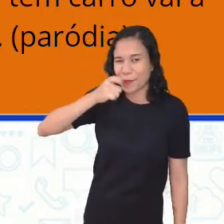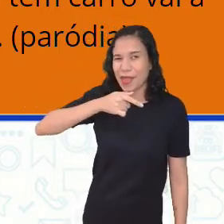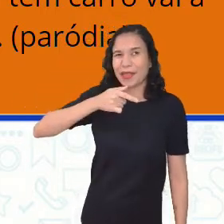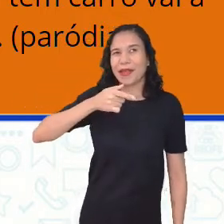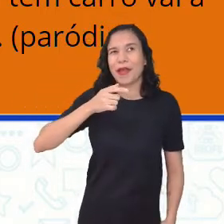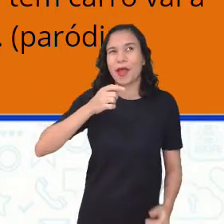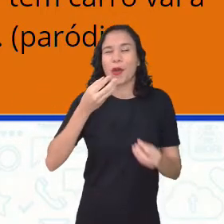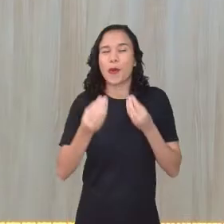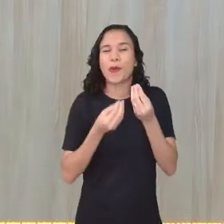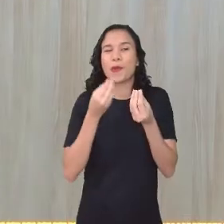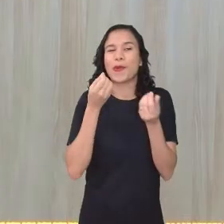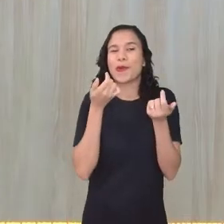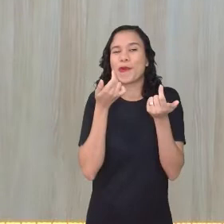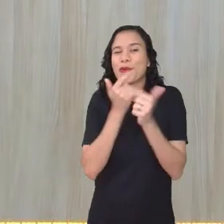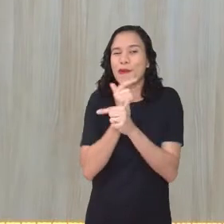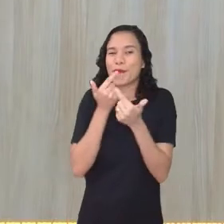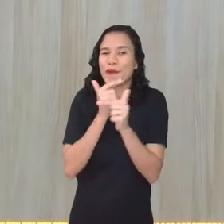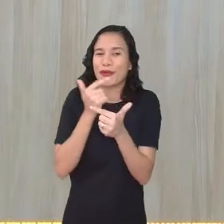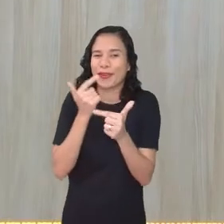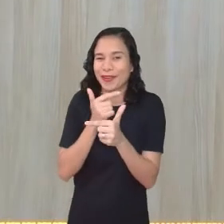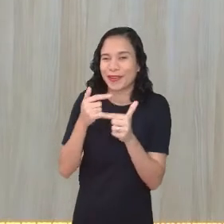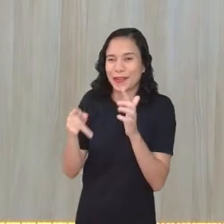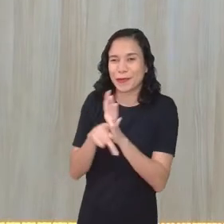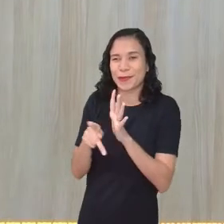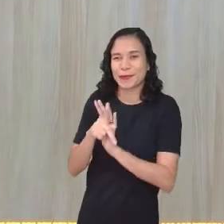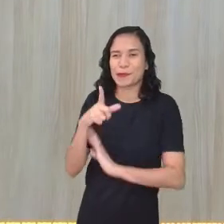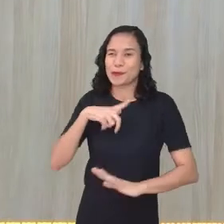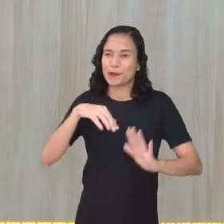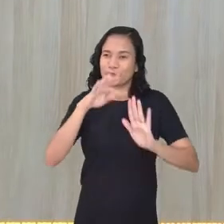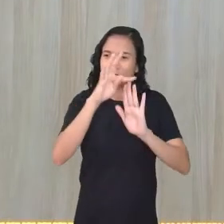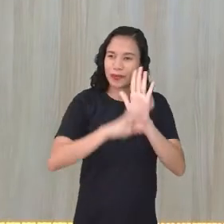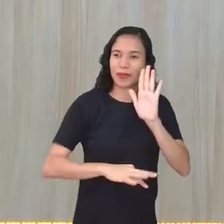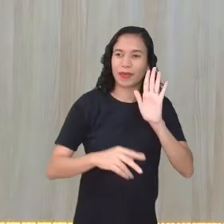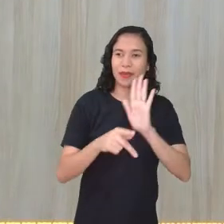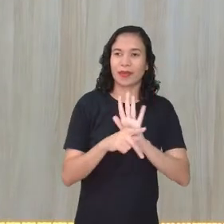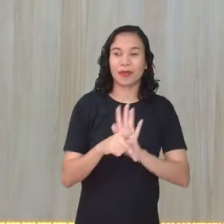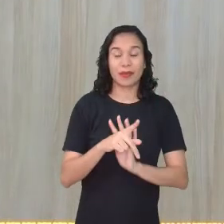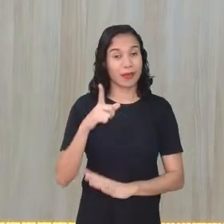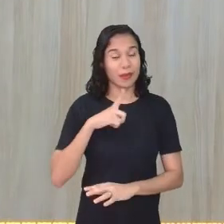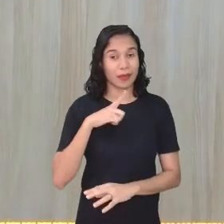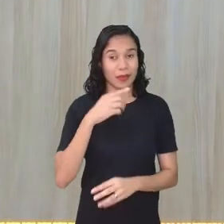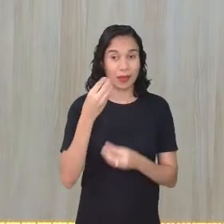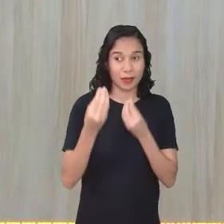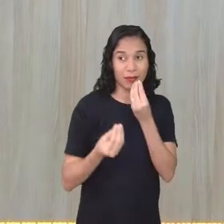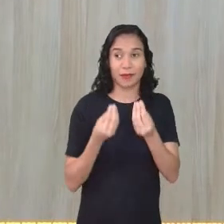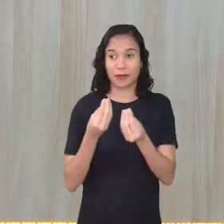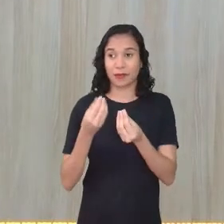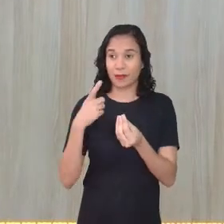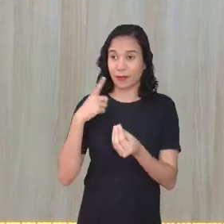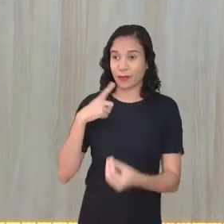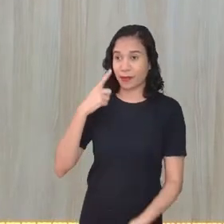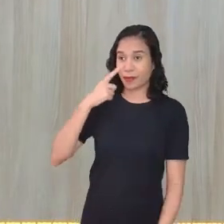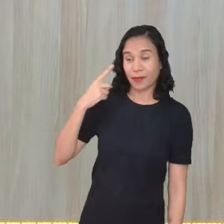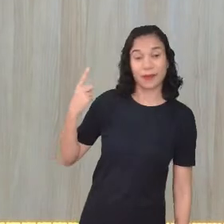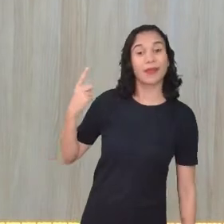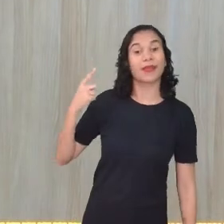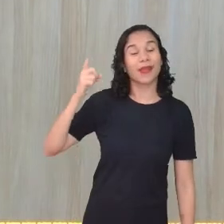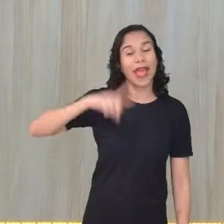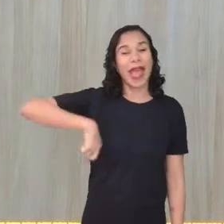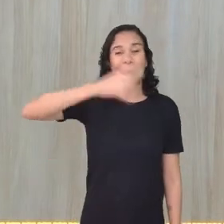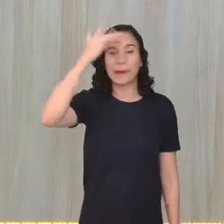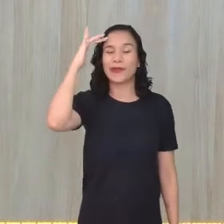Uma comédia falastrona sobre o texto. Então, tudo isso acontece na paródia, que é uma tentativa de fazer